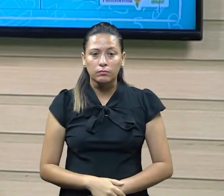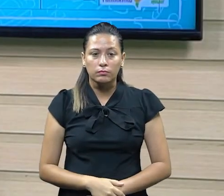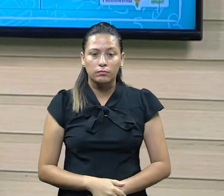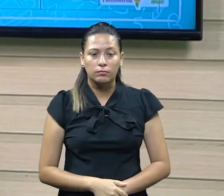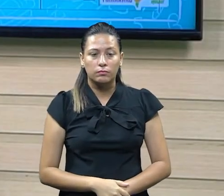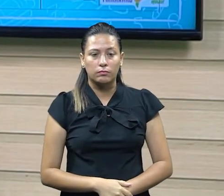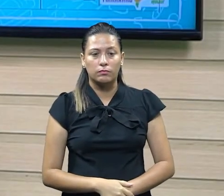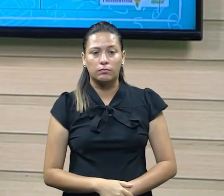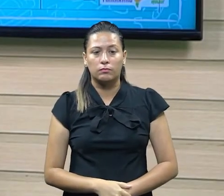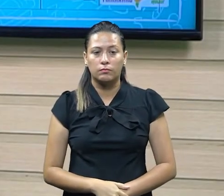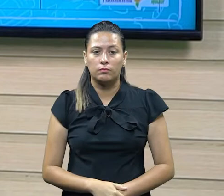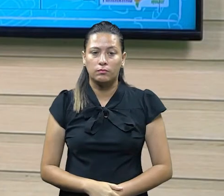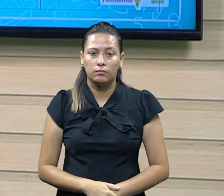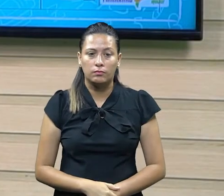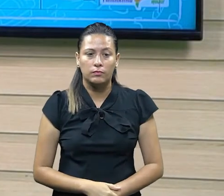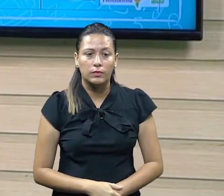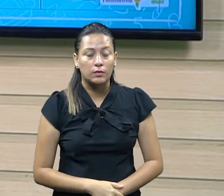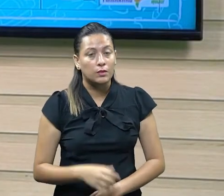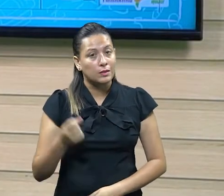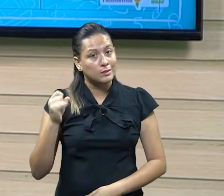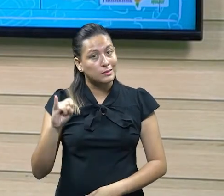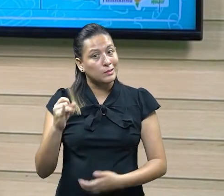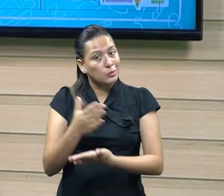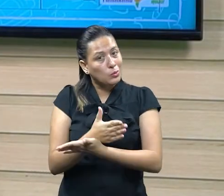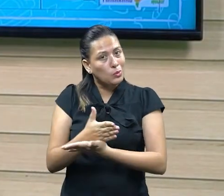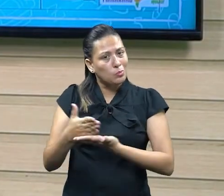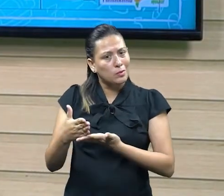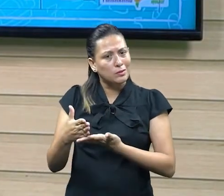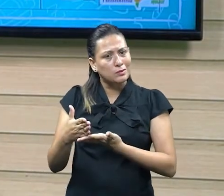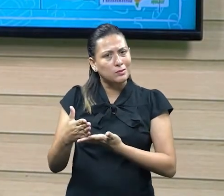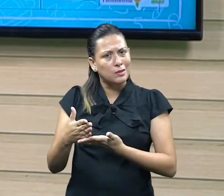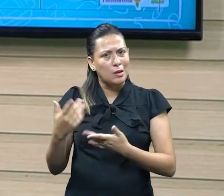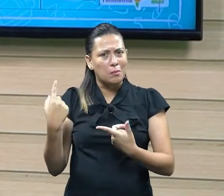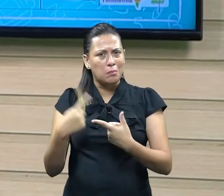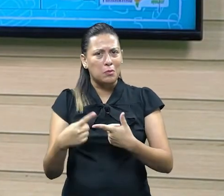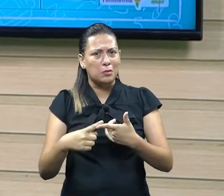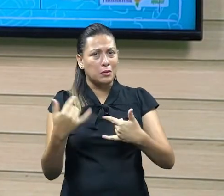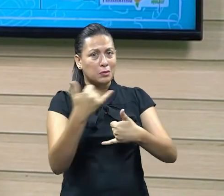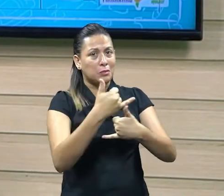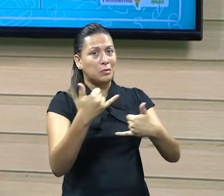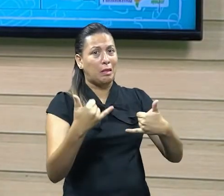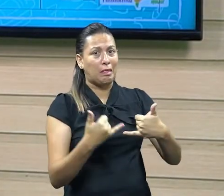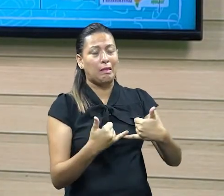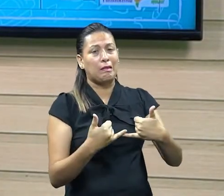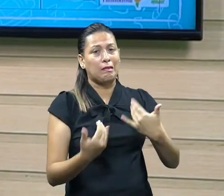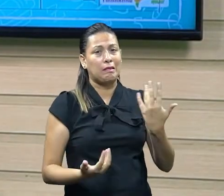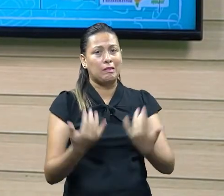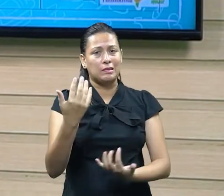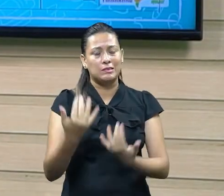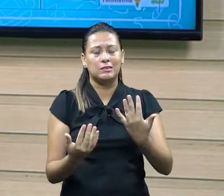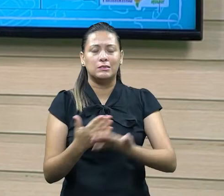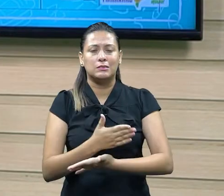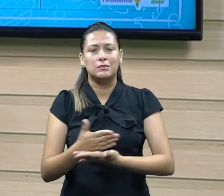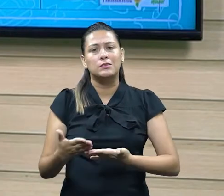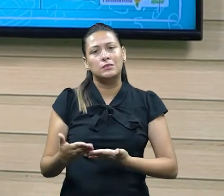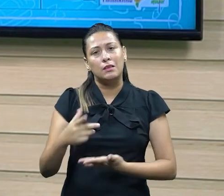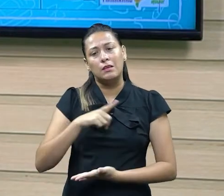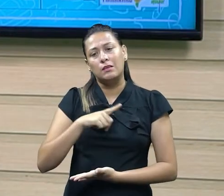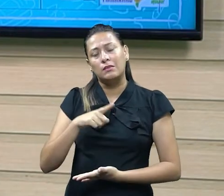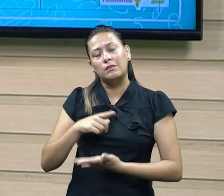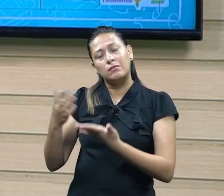parte, porém, se o incêndio começar por conta de um curto-circuito e ali houver algum